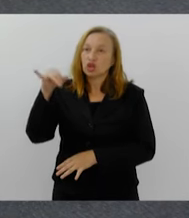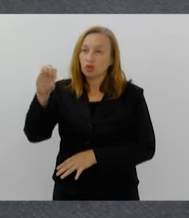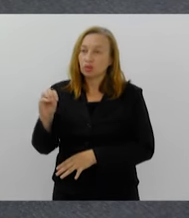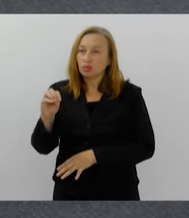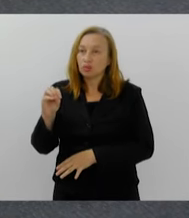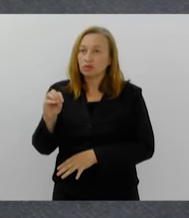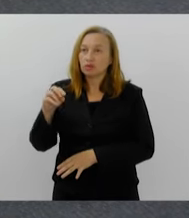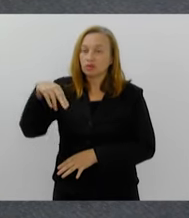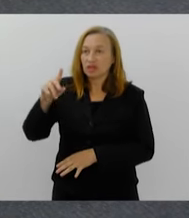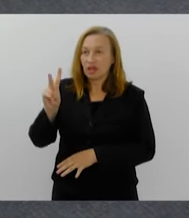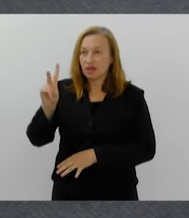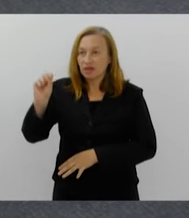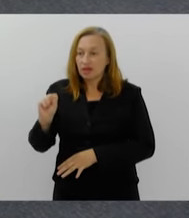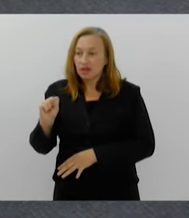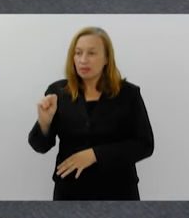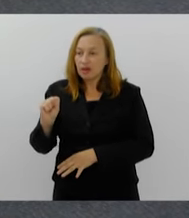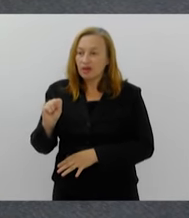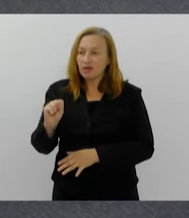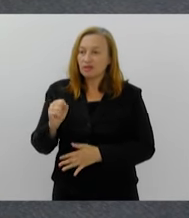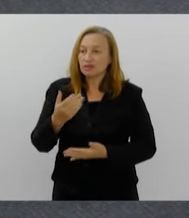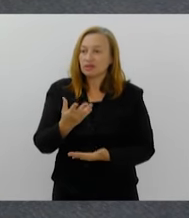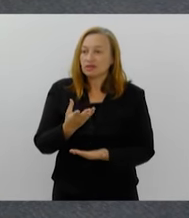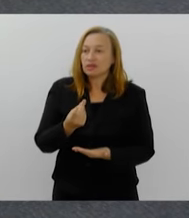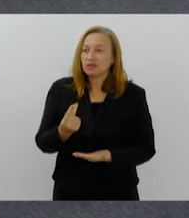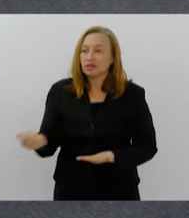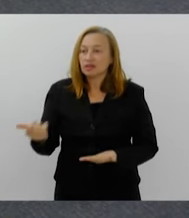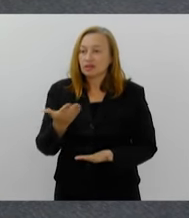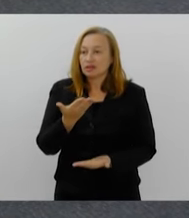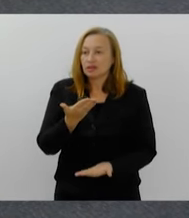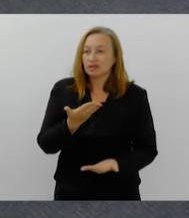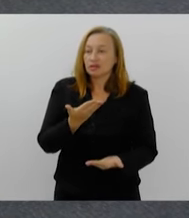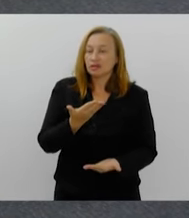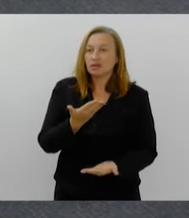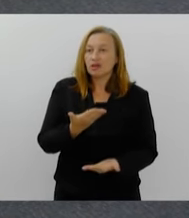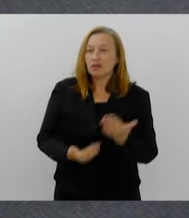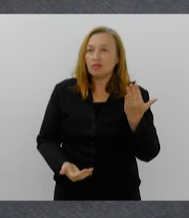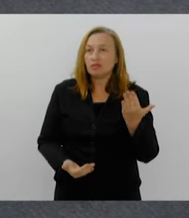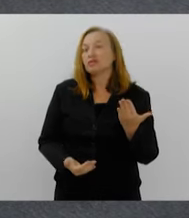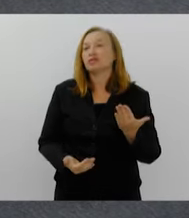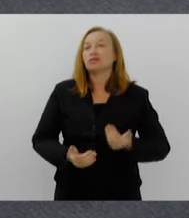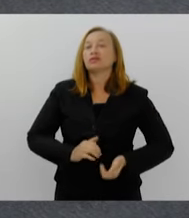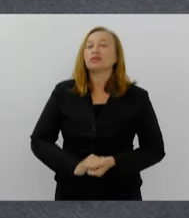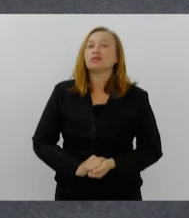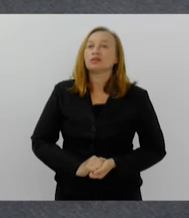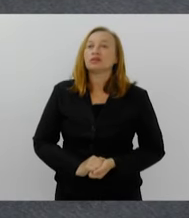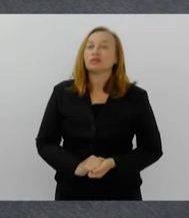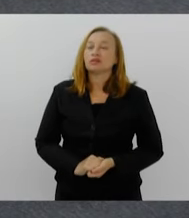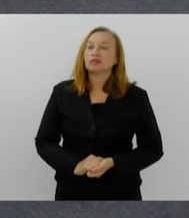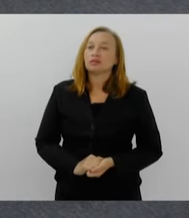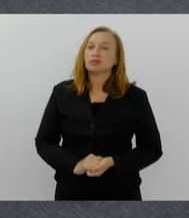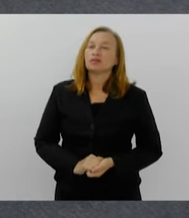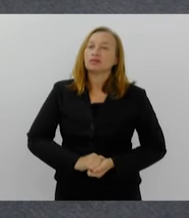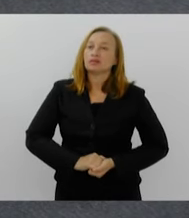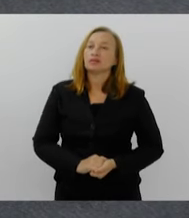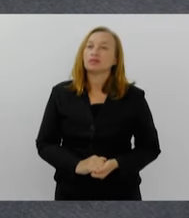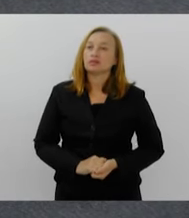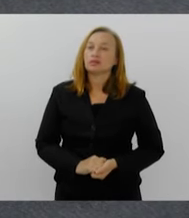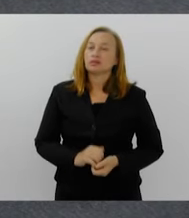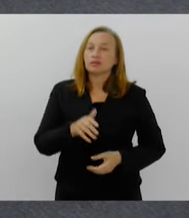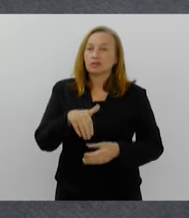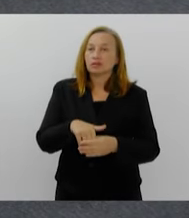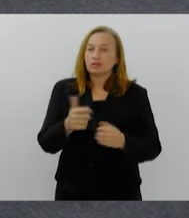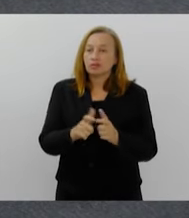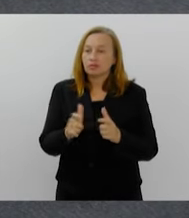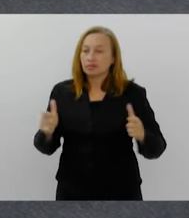saiu com mais de 80% de aprovação popular e construiu para esse pleito eleitoral uma